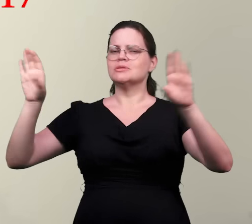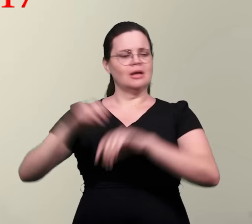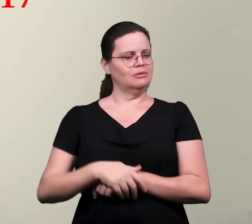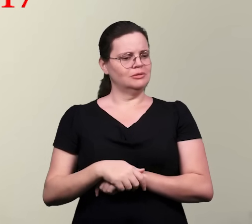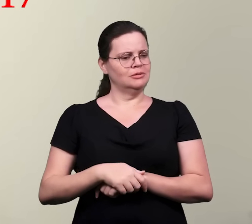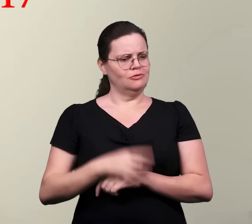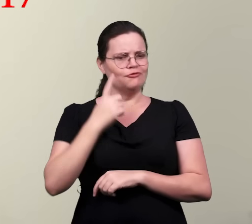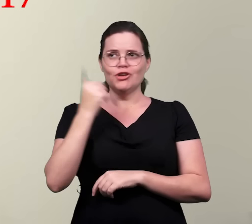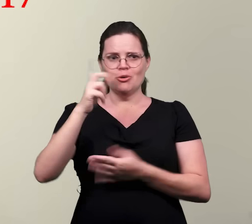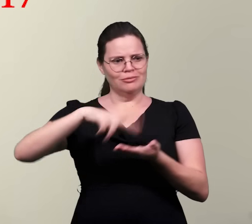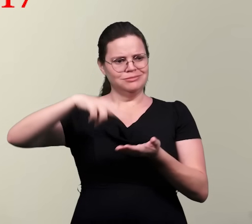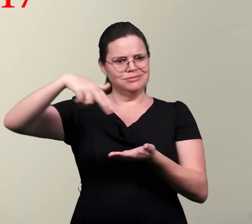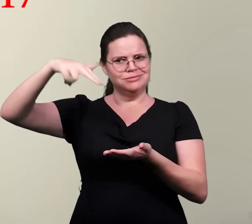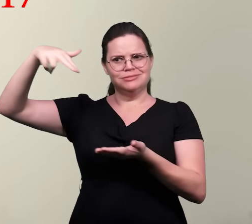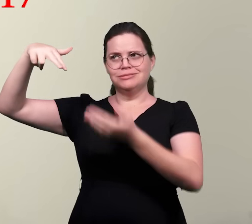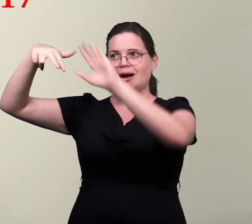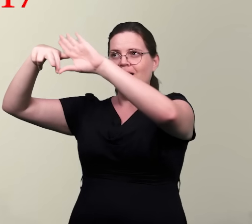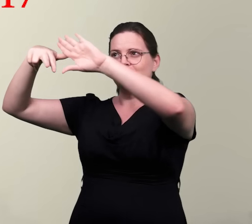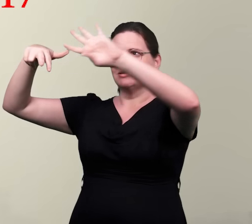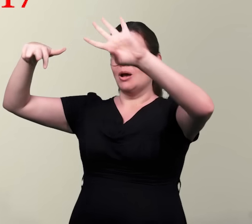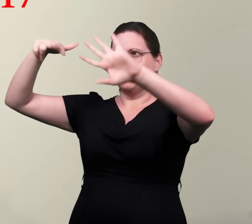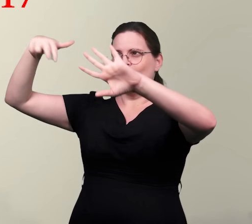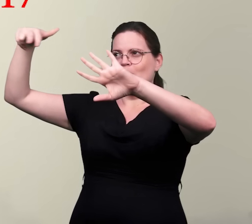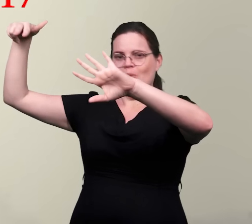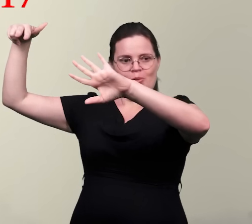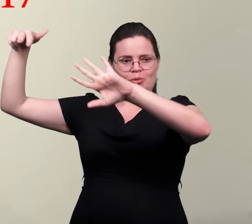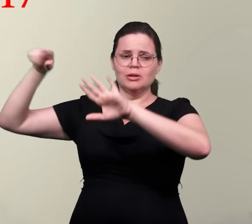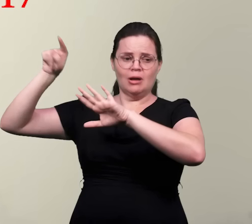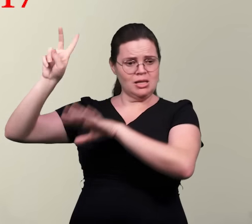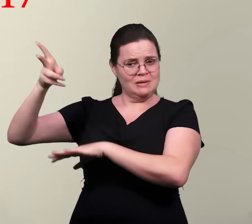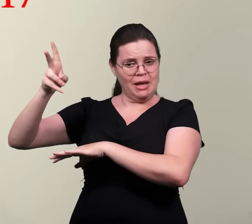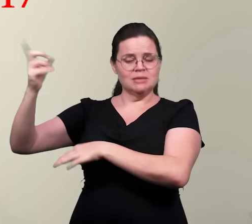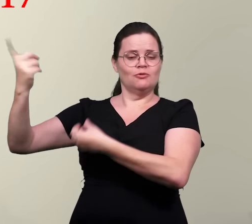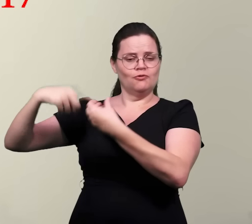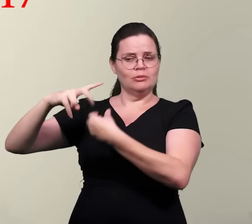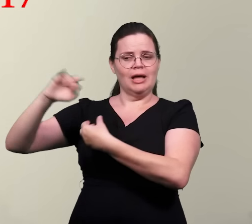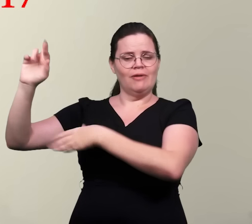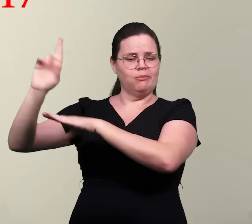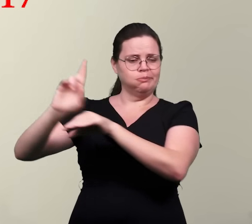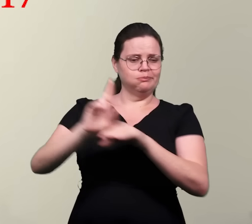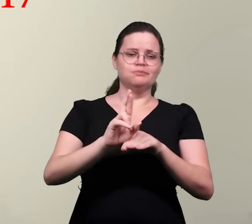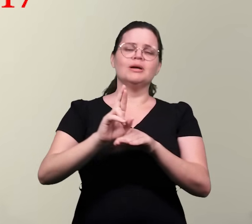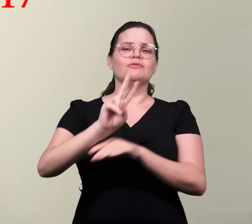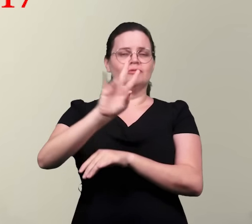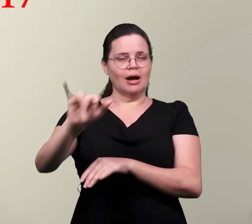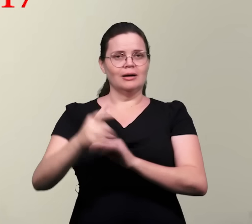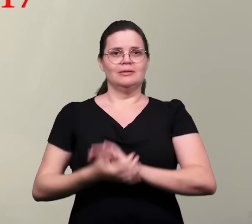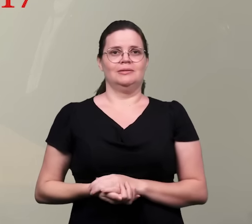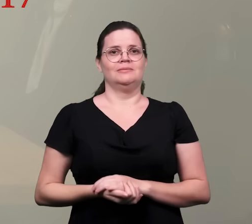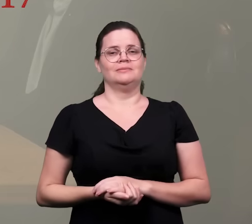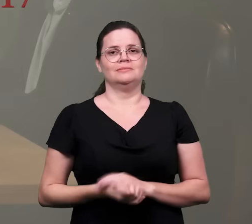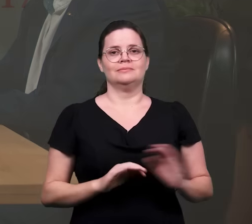Esse Jesus que dentre vós foi recebido em cima no céu, há de vir assim como para o céu o